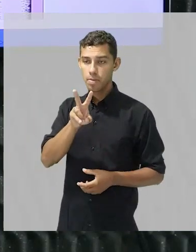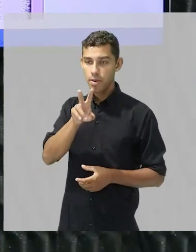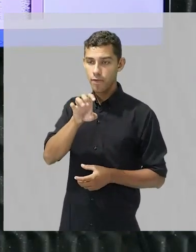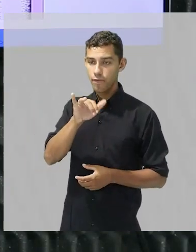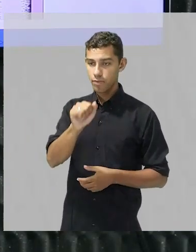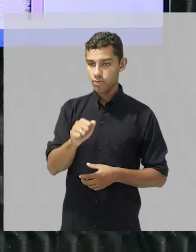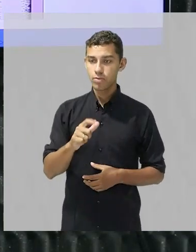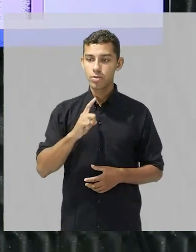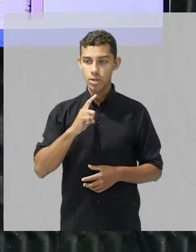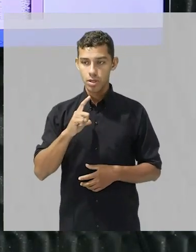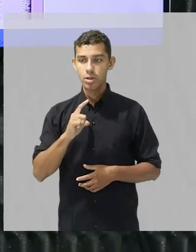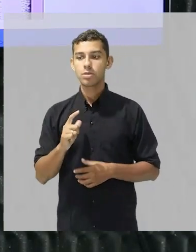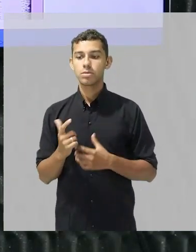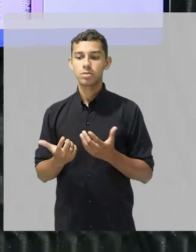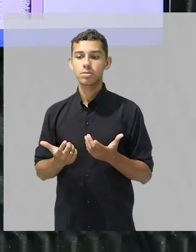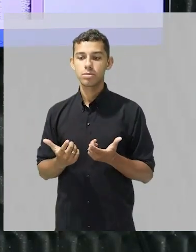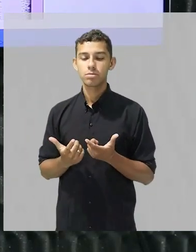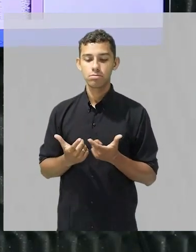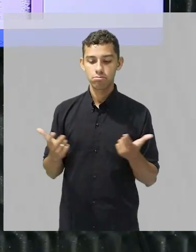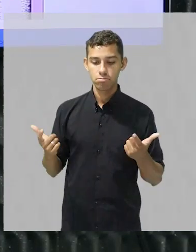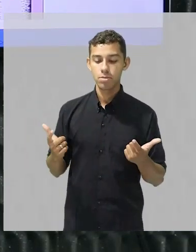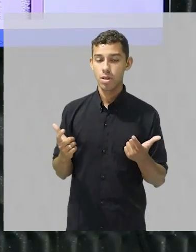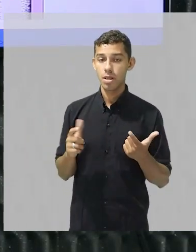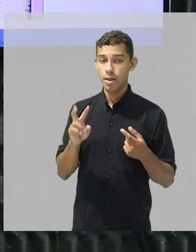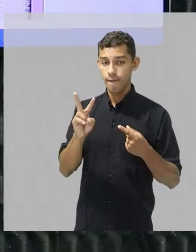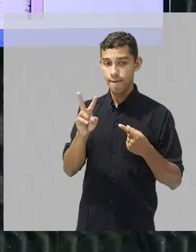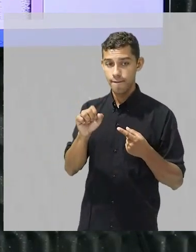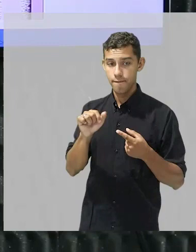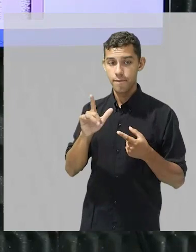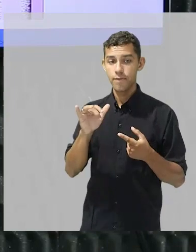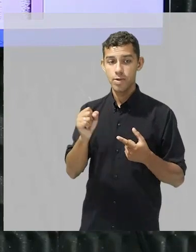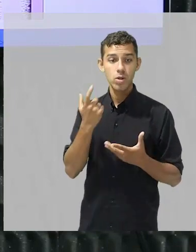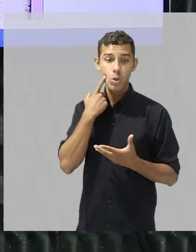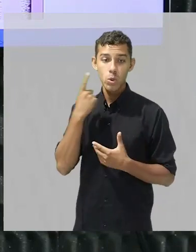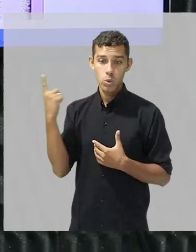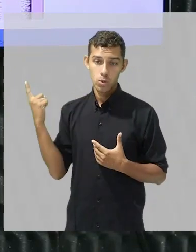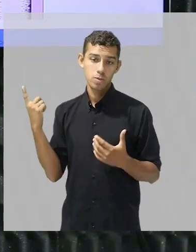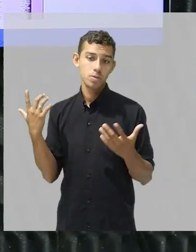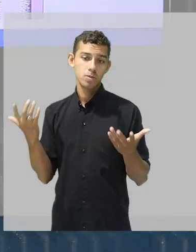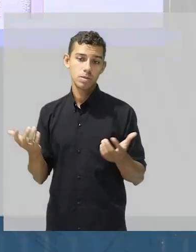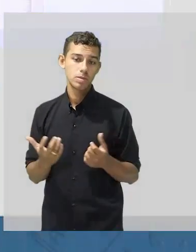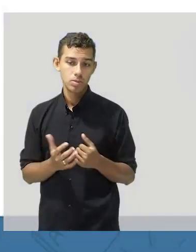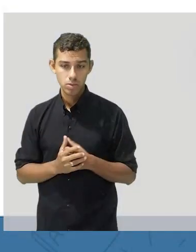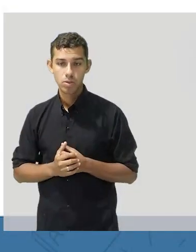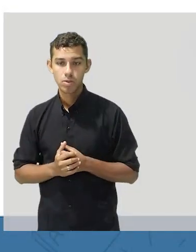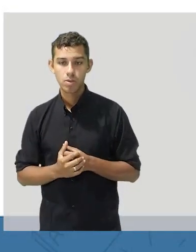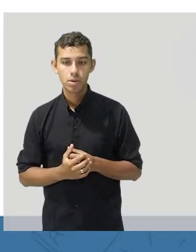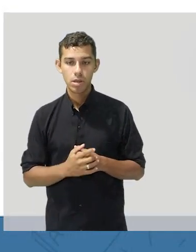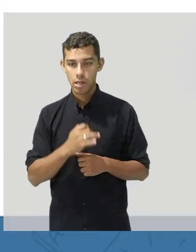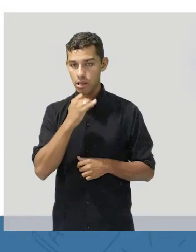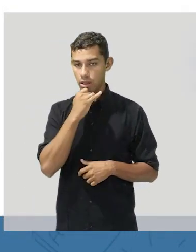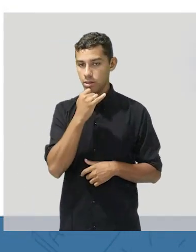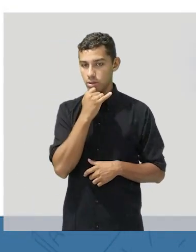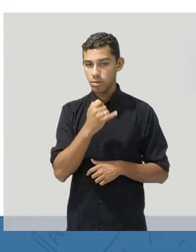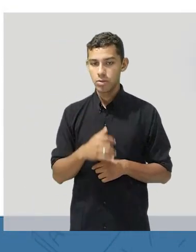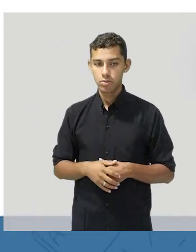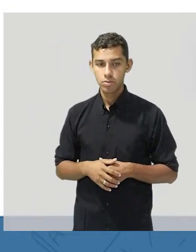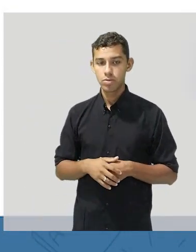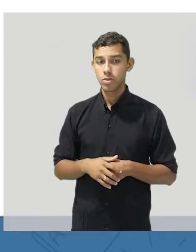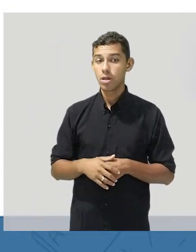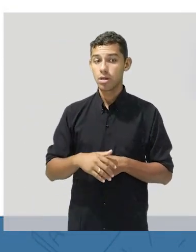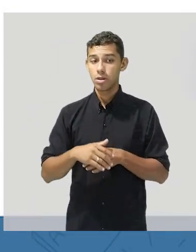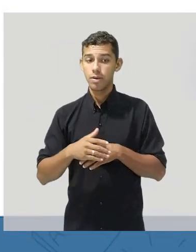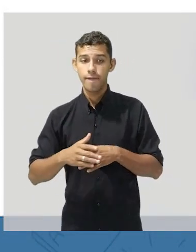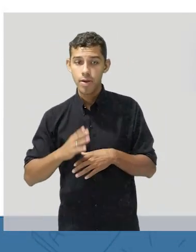veia, nós temos essas válvulas, tá? Que funcionam da seguinte maneira. Olha aí, ó. O